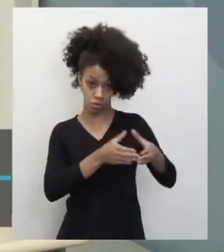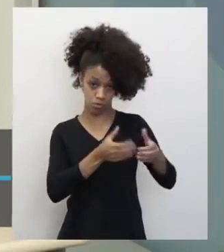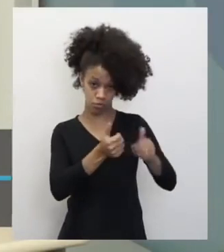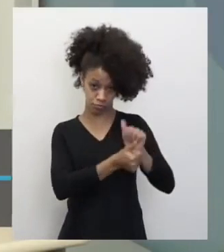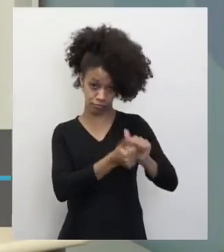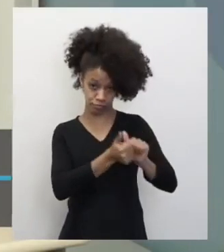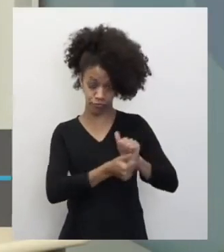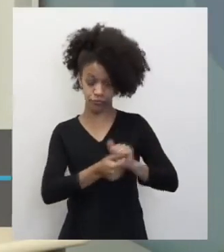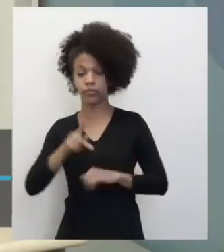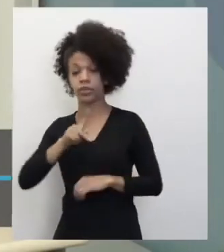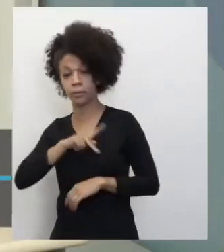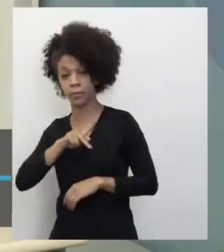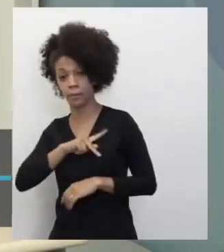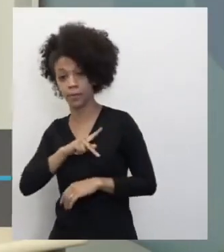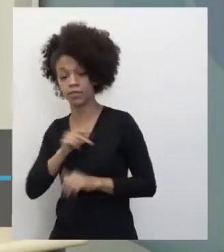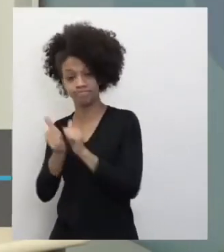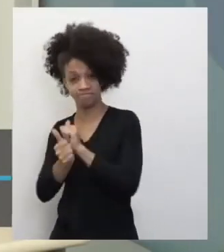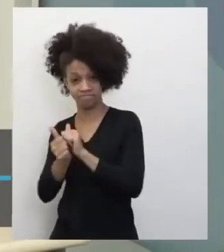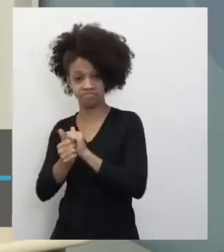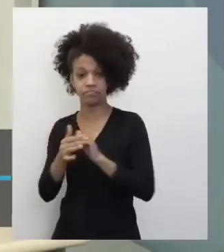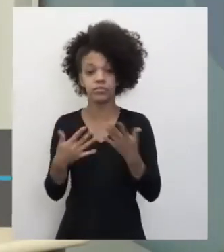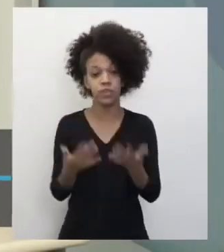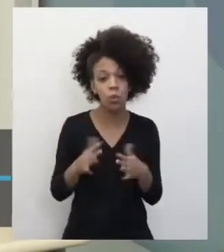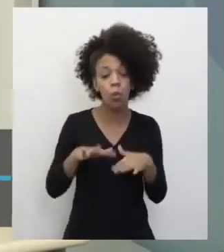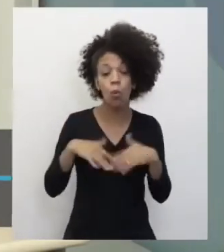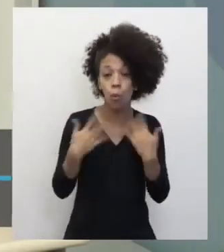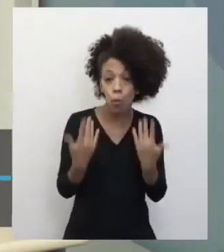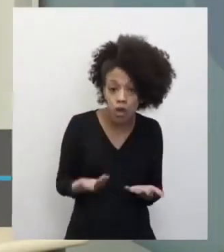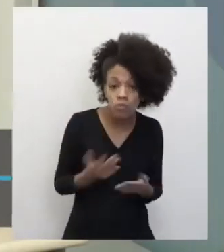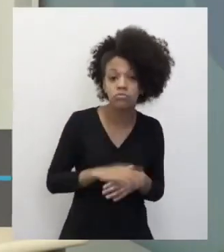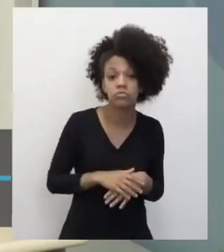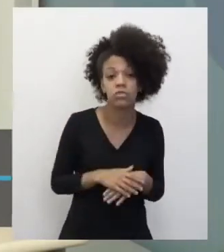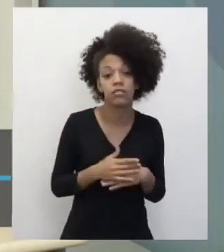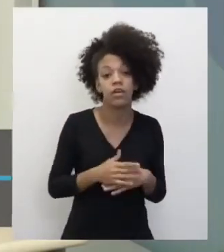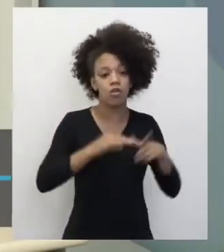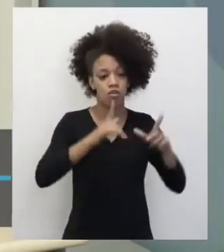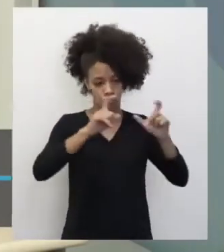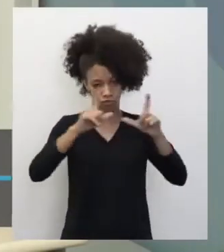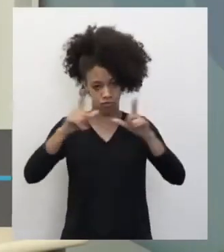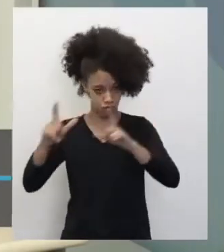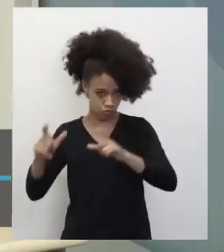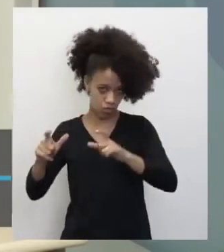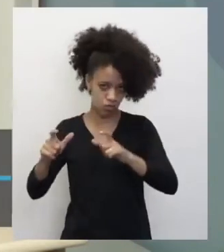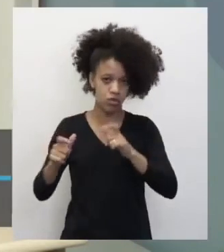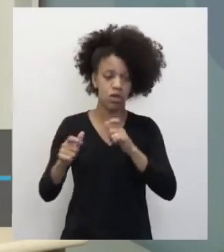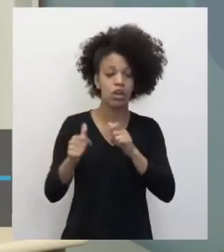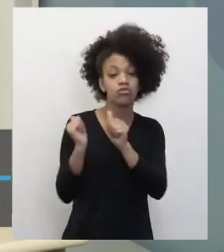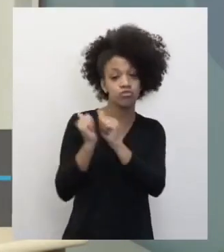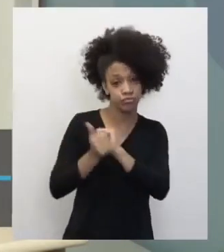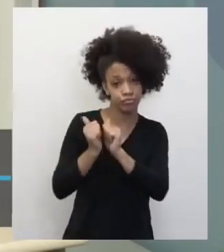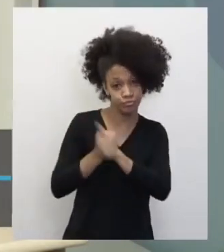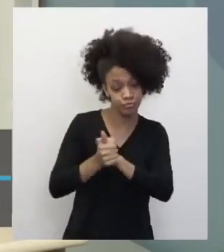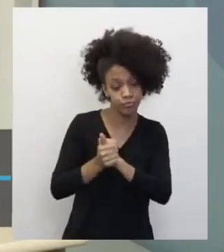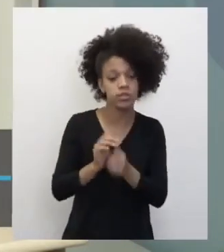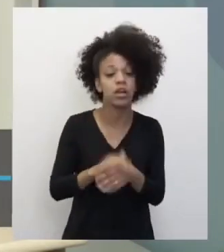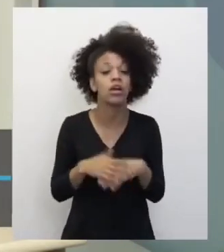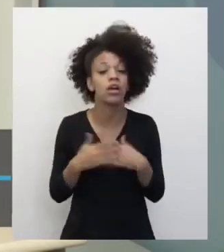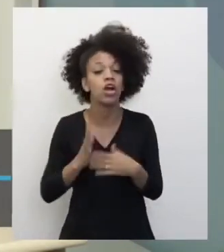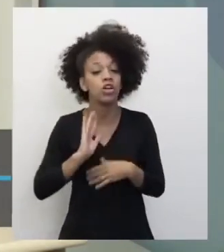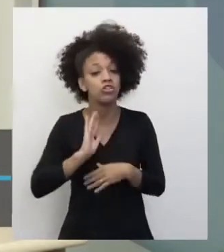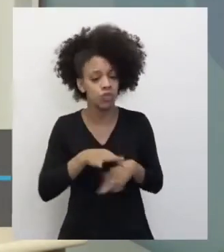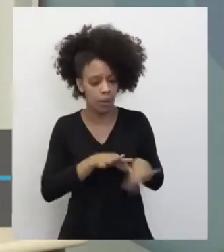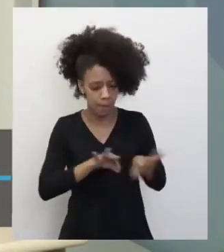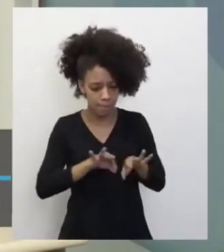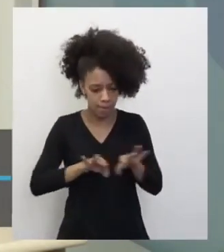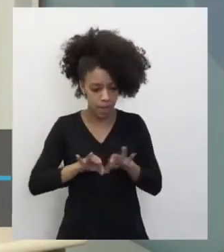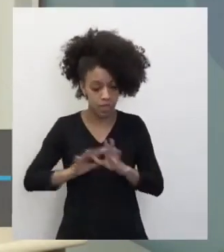aí a gente leva, quando a gente sai para fazer um fotojornalismo desse, de esportes, a gente já prepara em casa